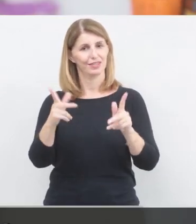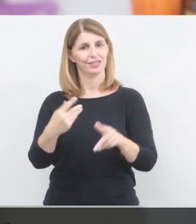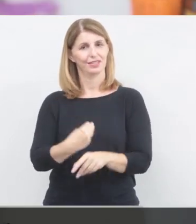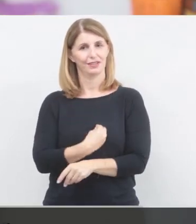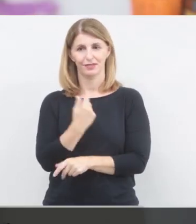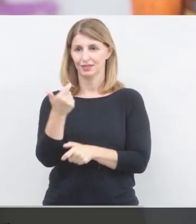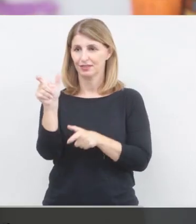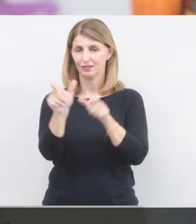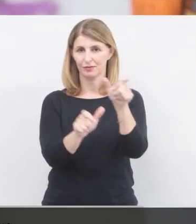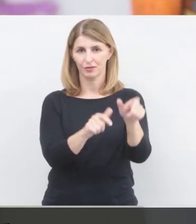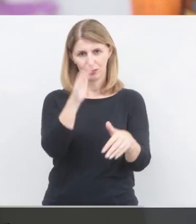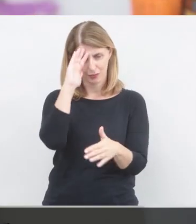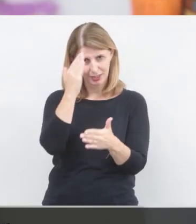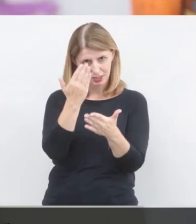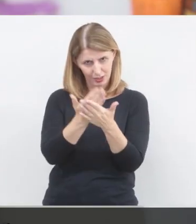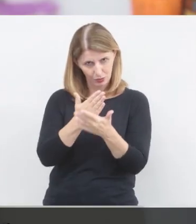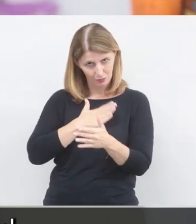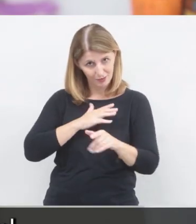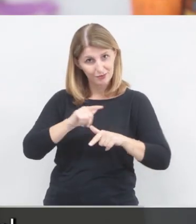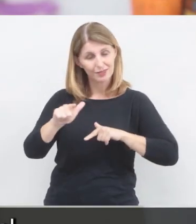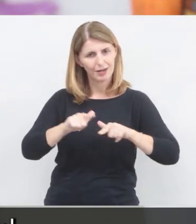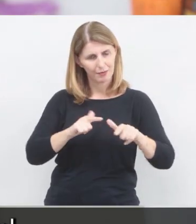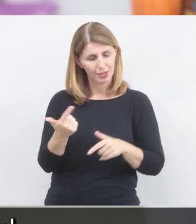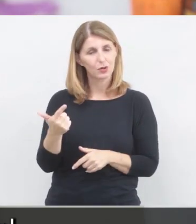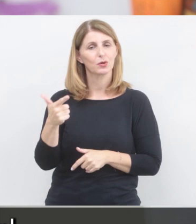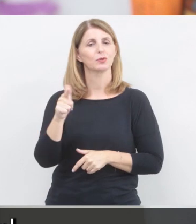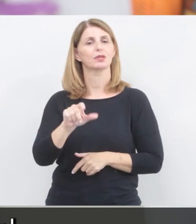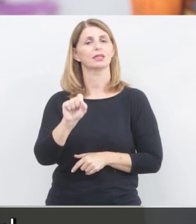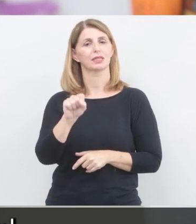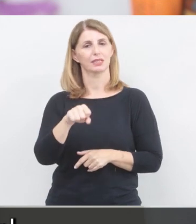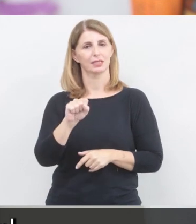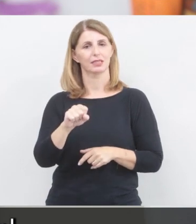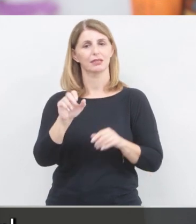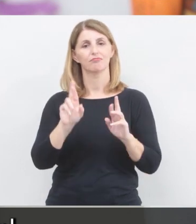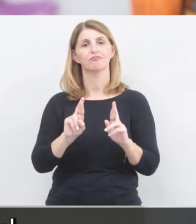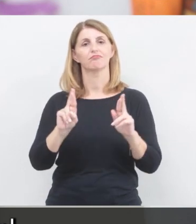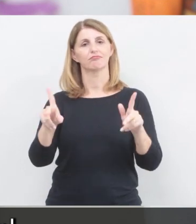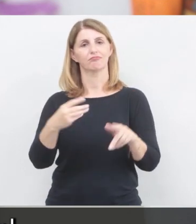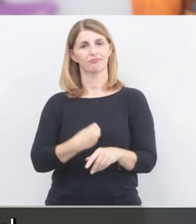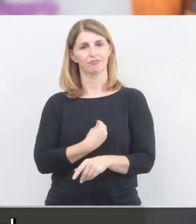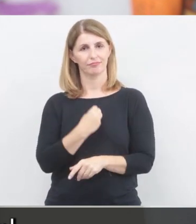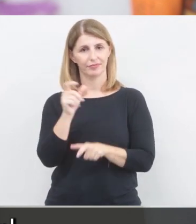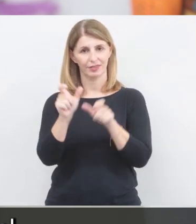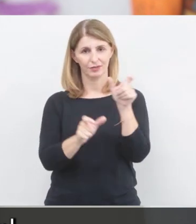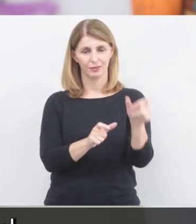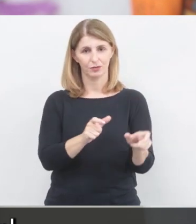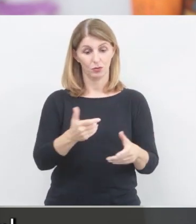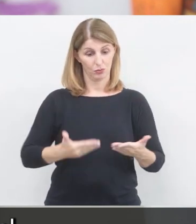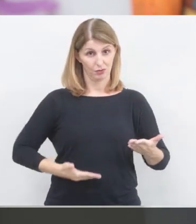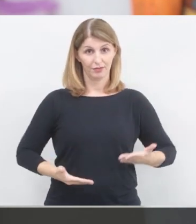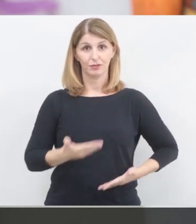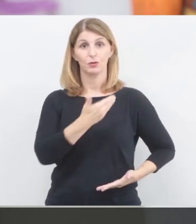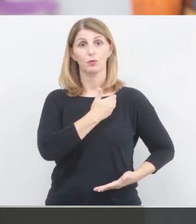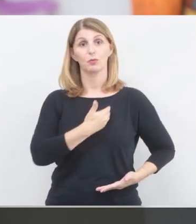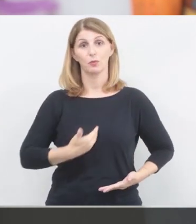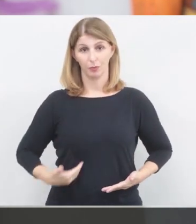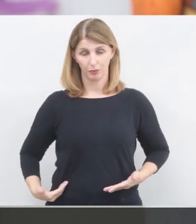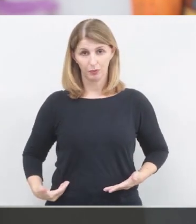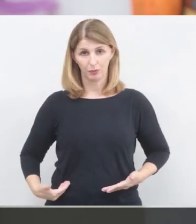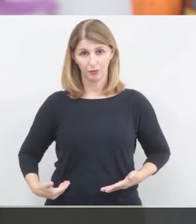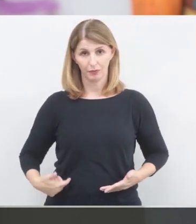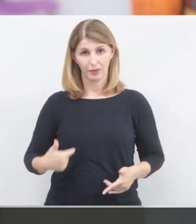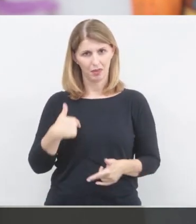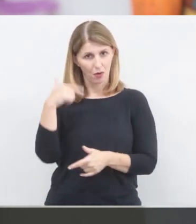bem fazendo a diferença na vida das pessoas. Acredito que o meu trabalho consegue sim ser um diferencial. E o